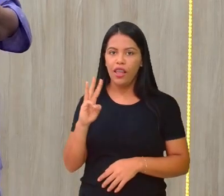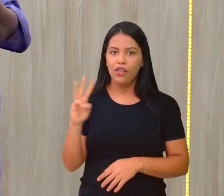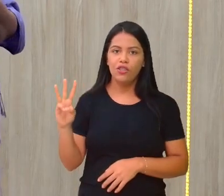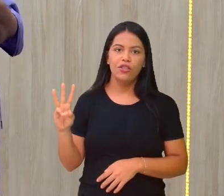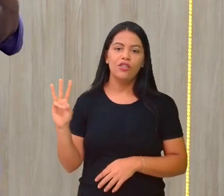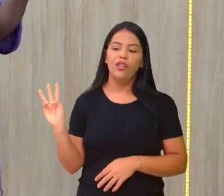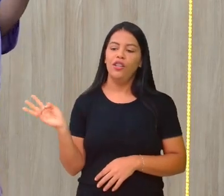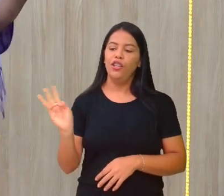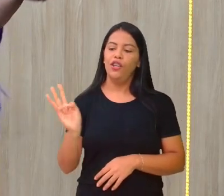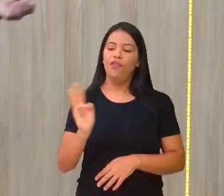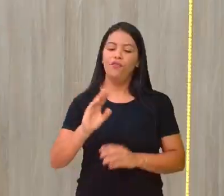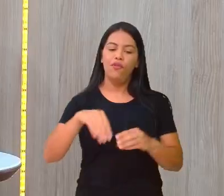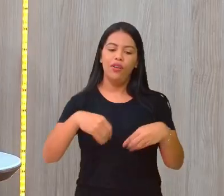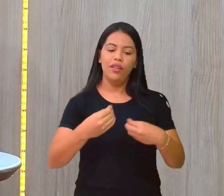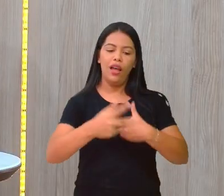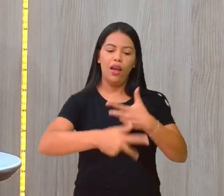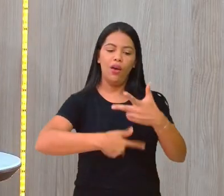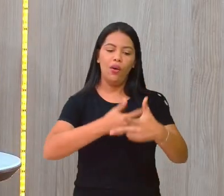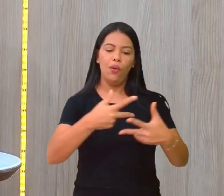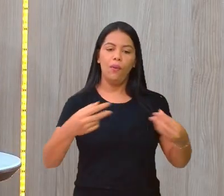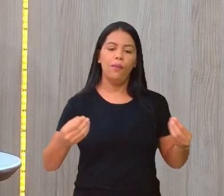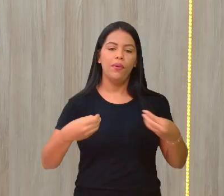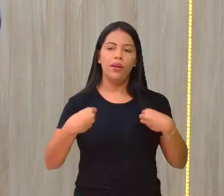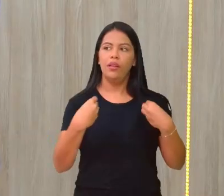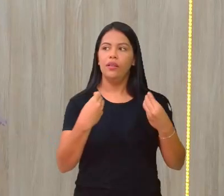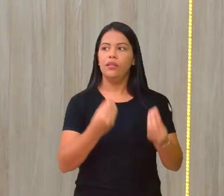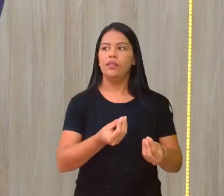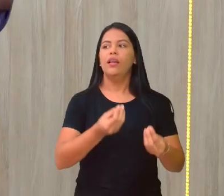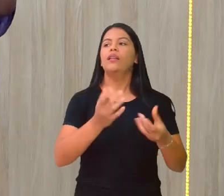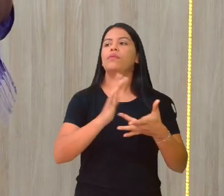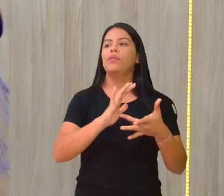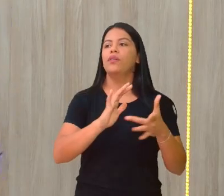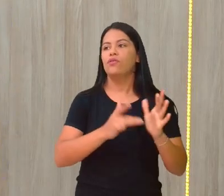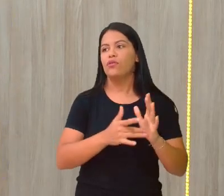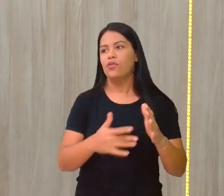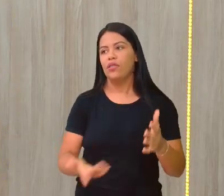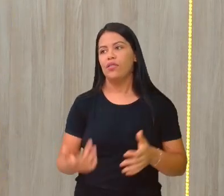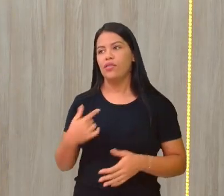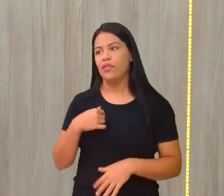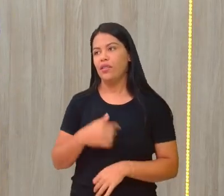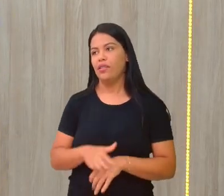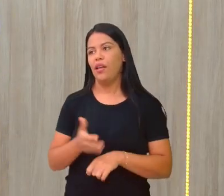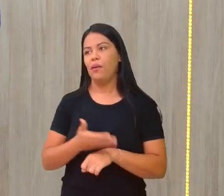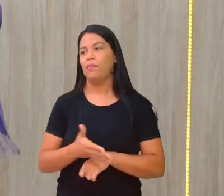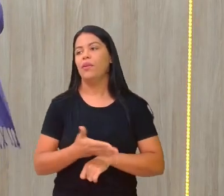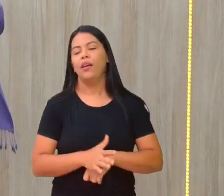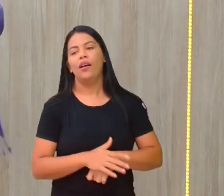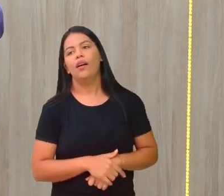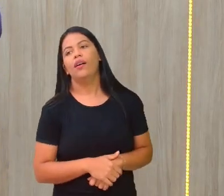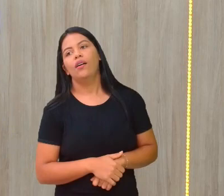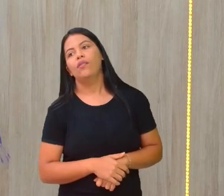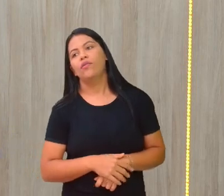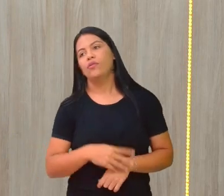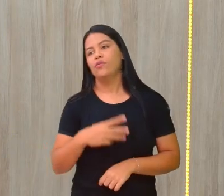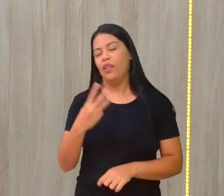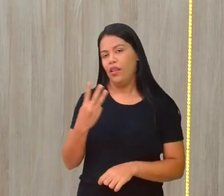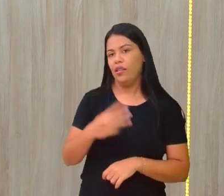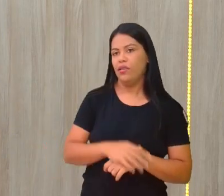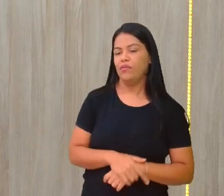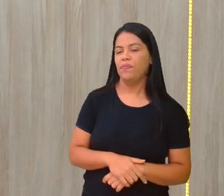presente. Brancos, né? Brancos, meu Deus, eu tô parecendo um papel, minha gente. Os reis magos, né, que